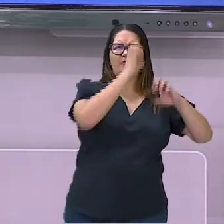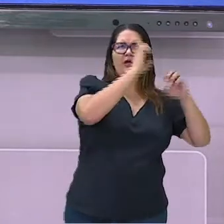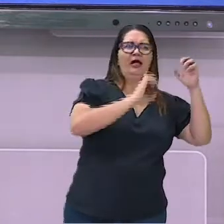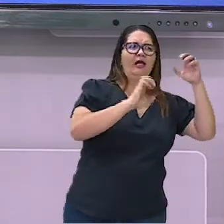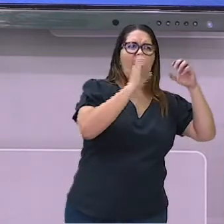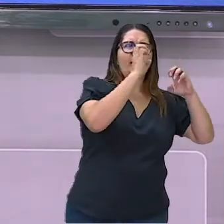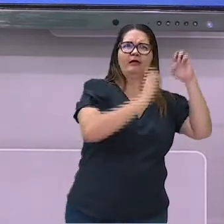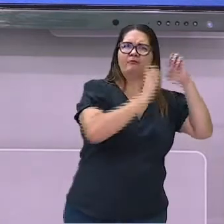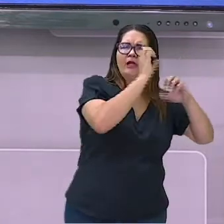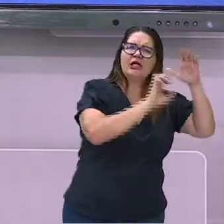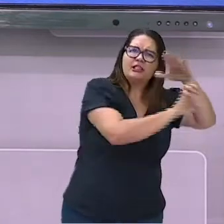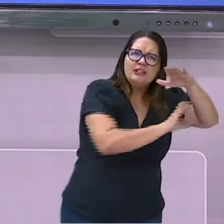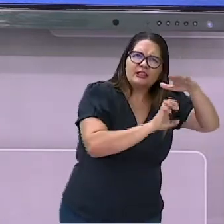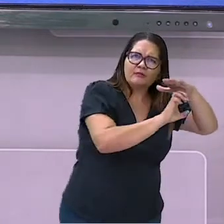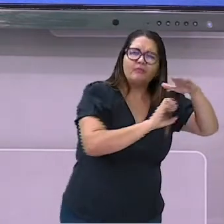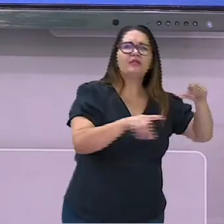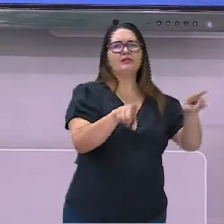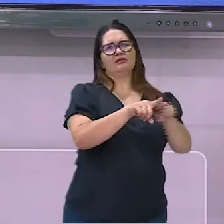consegue barrar